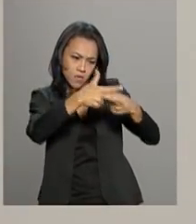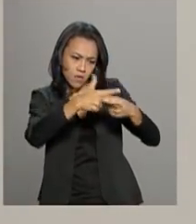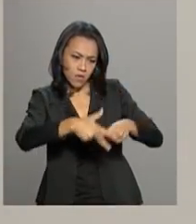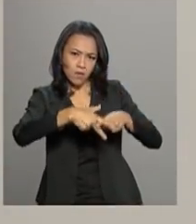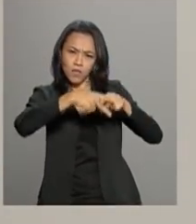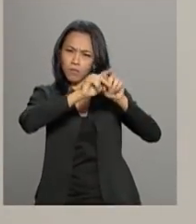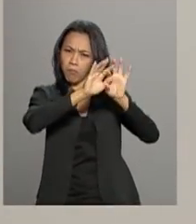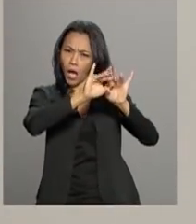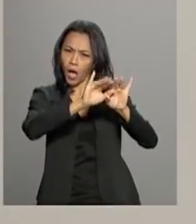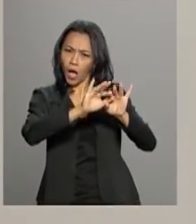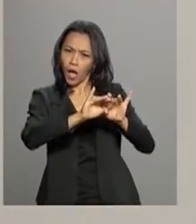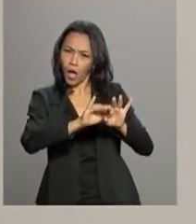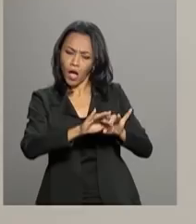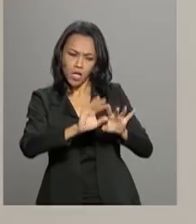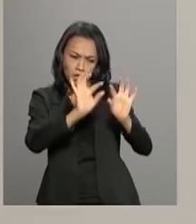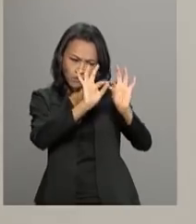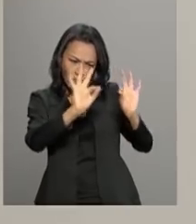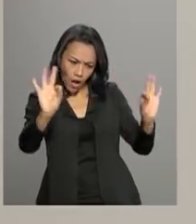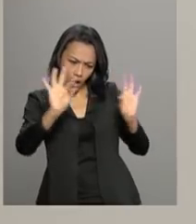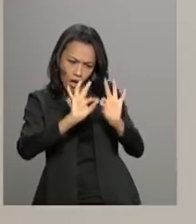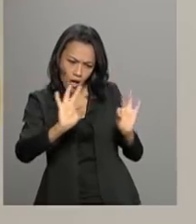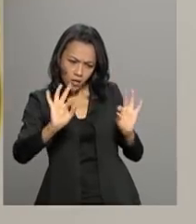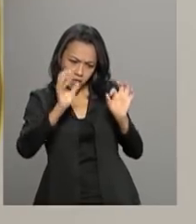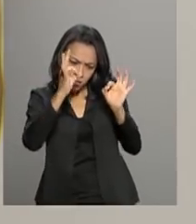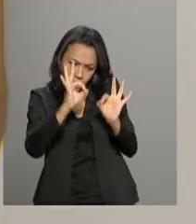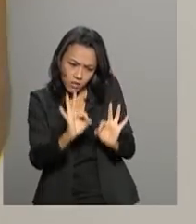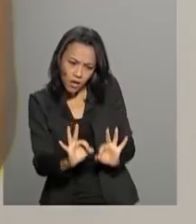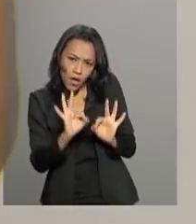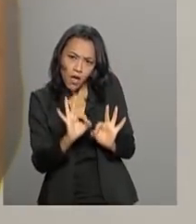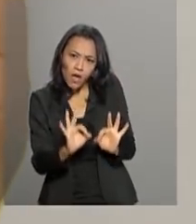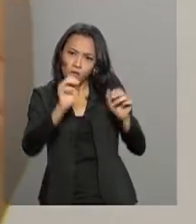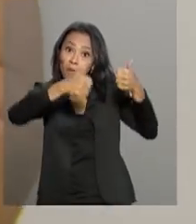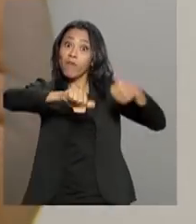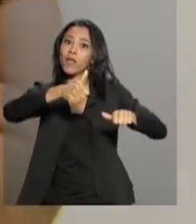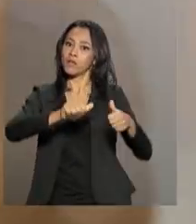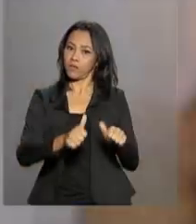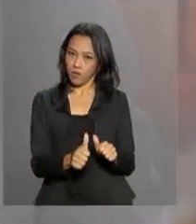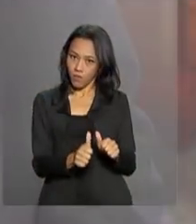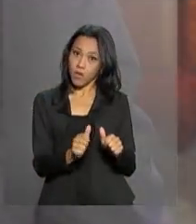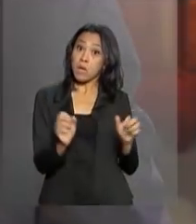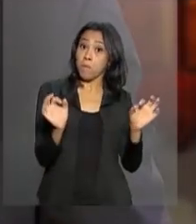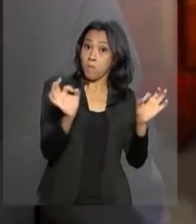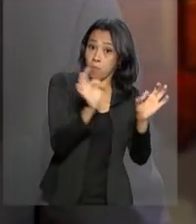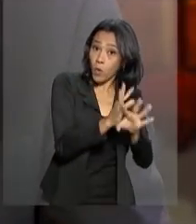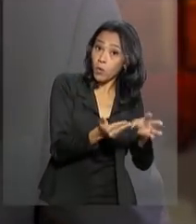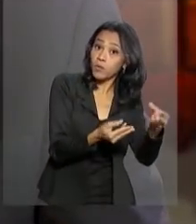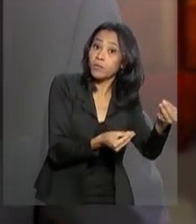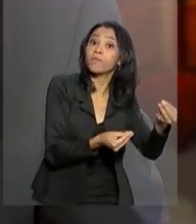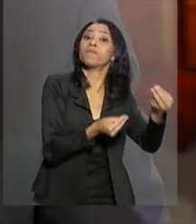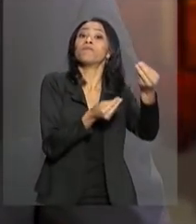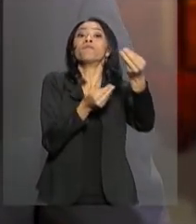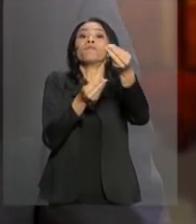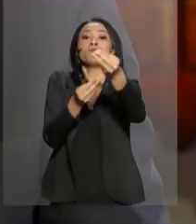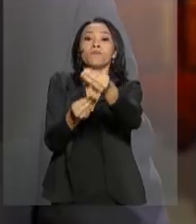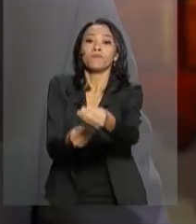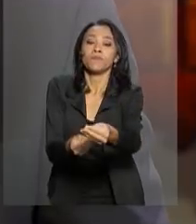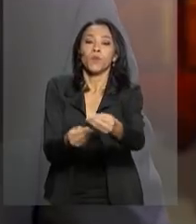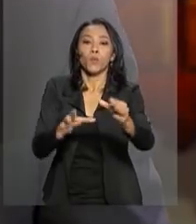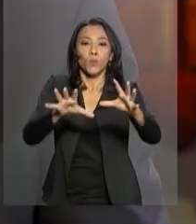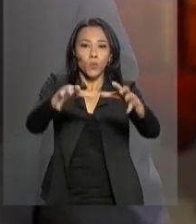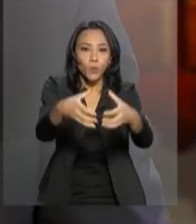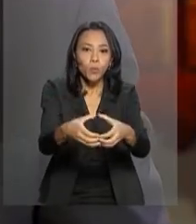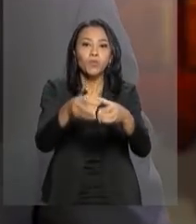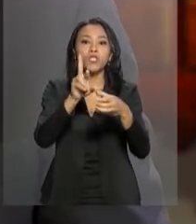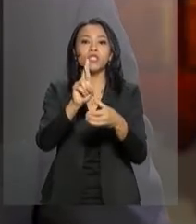ortográfica e das frases, das sentenças, né? E depois disso foi para uma chamada comissão de